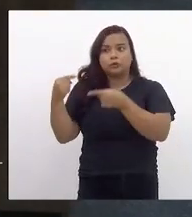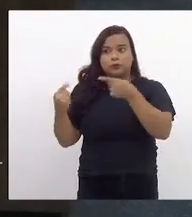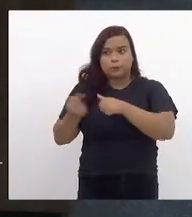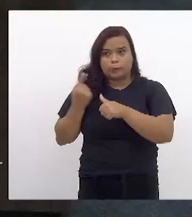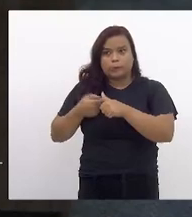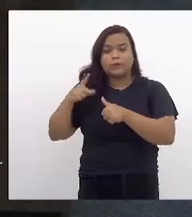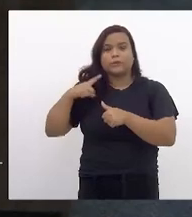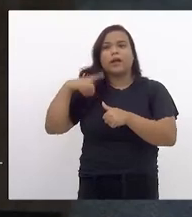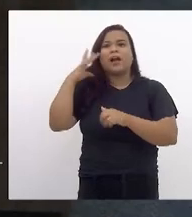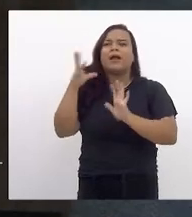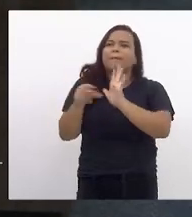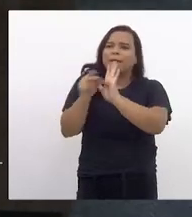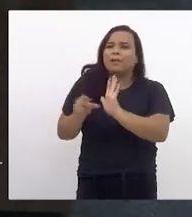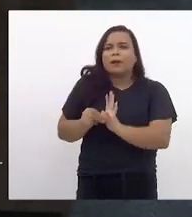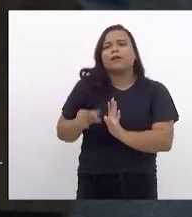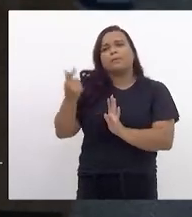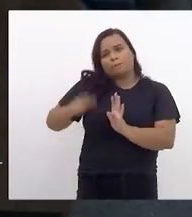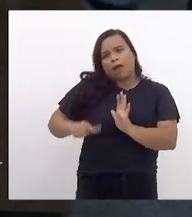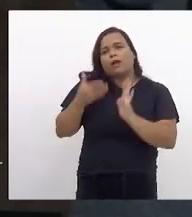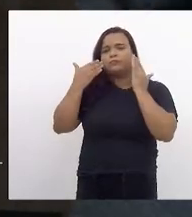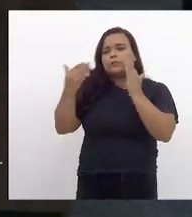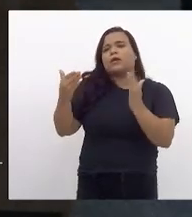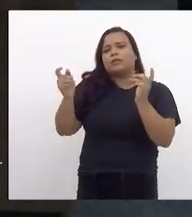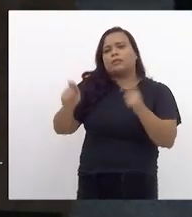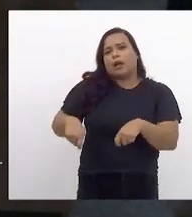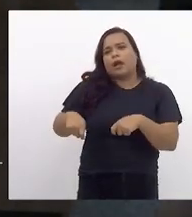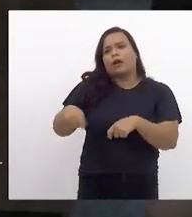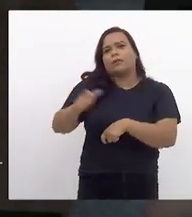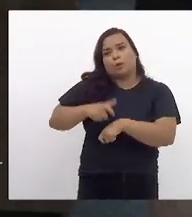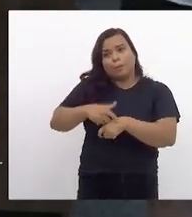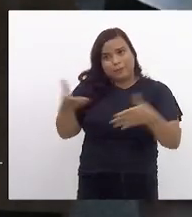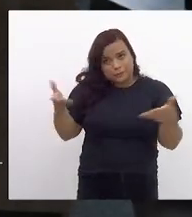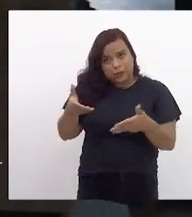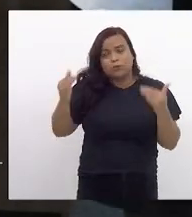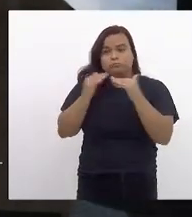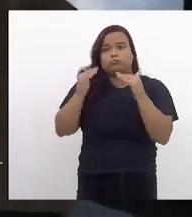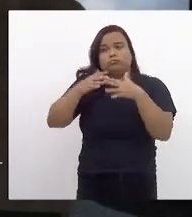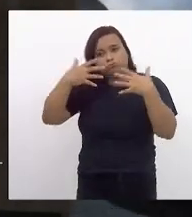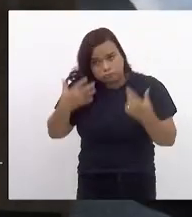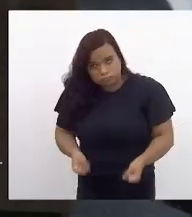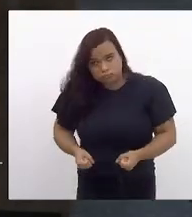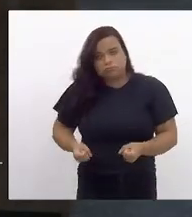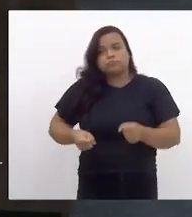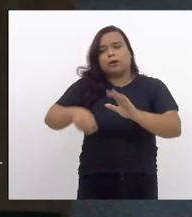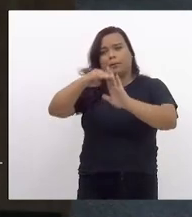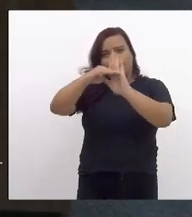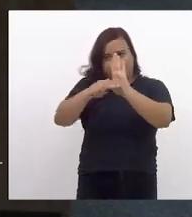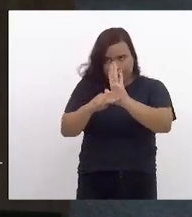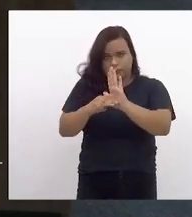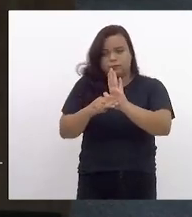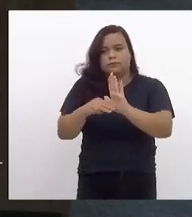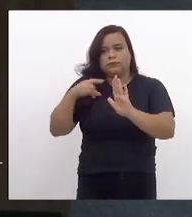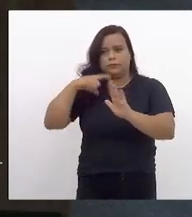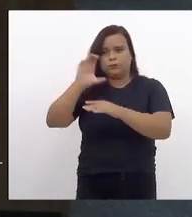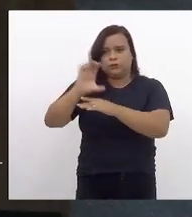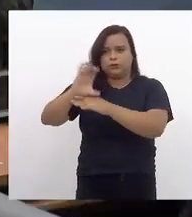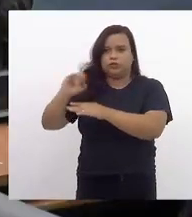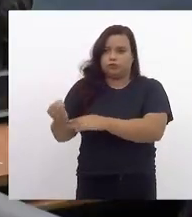Acho que outras emendas poderão ser apresentadas no momento do parecer favorável nos termos do parecer da